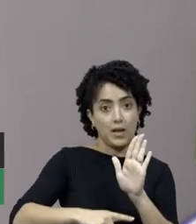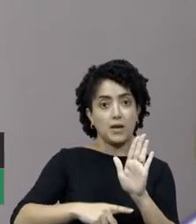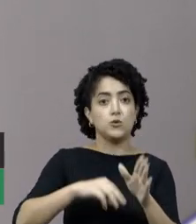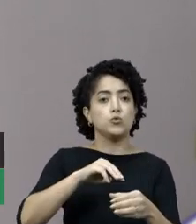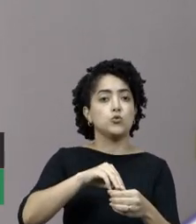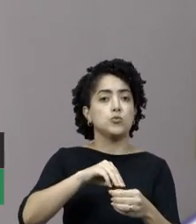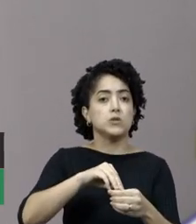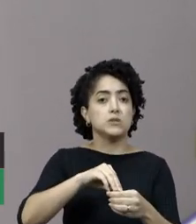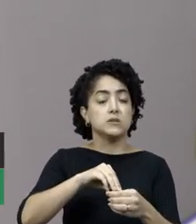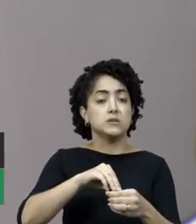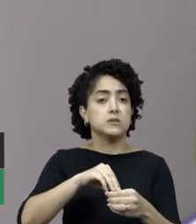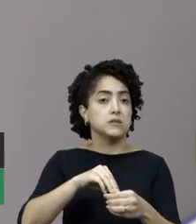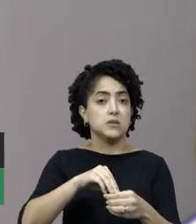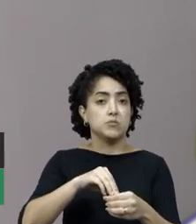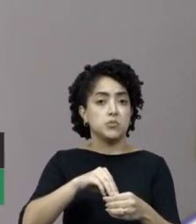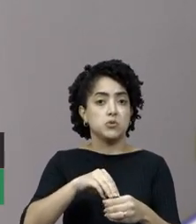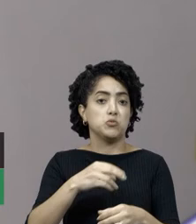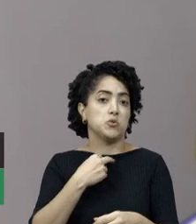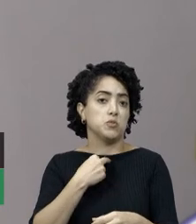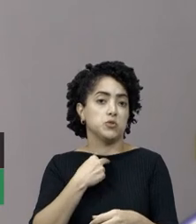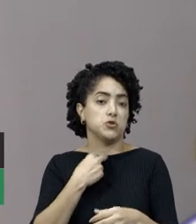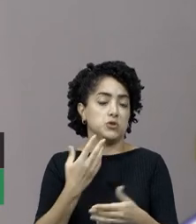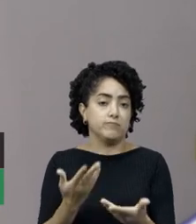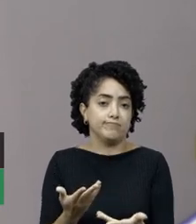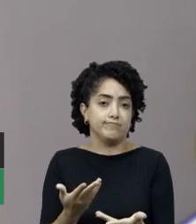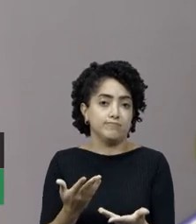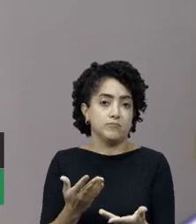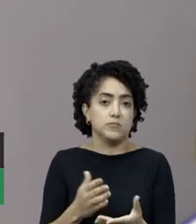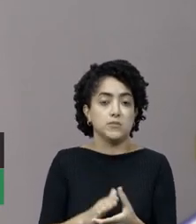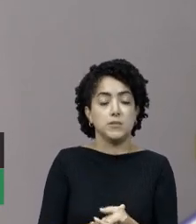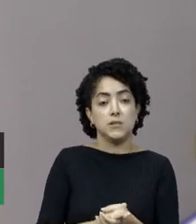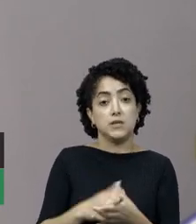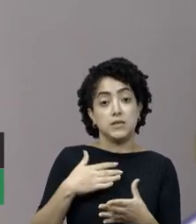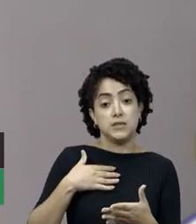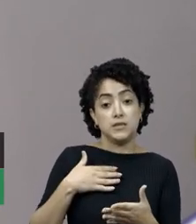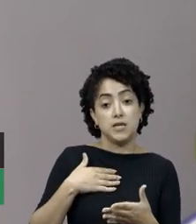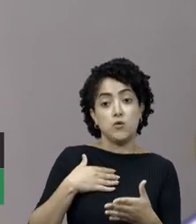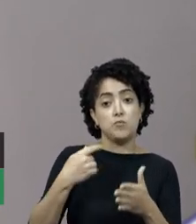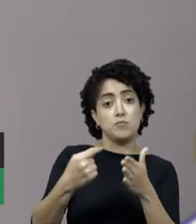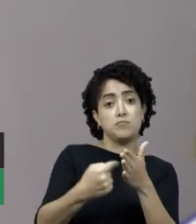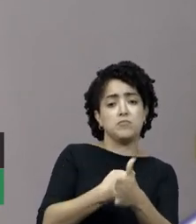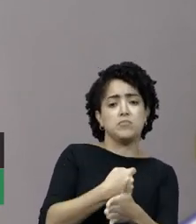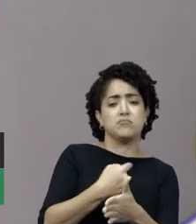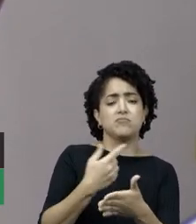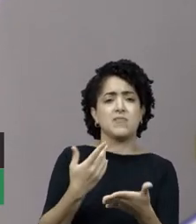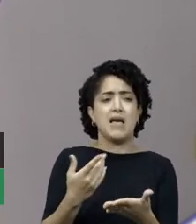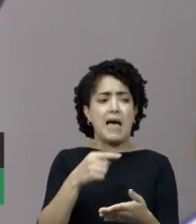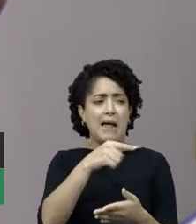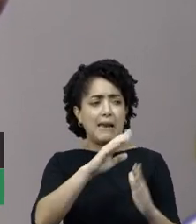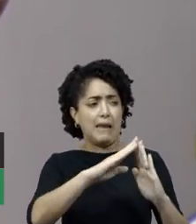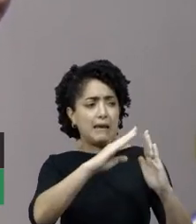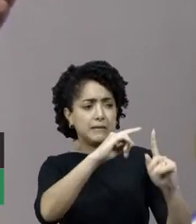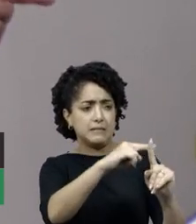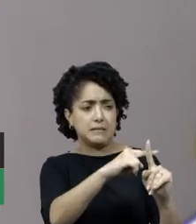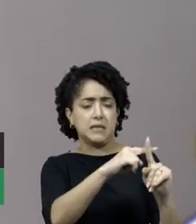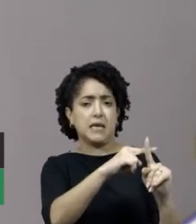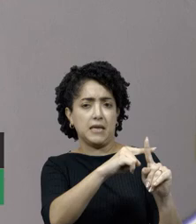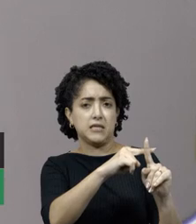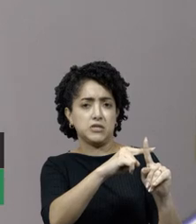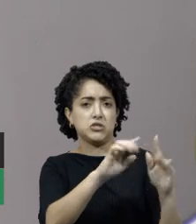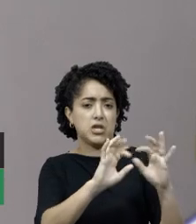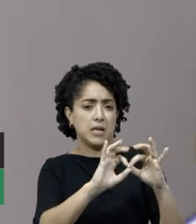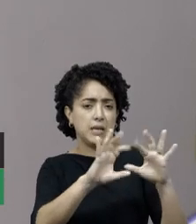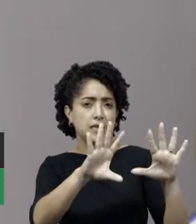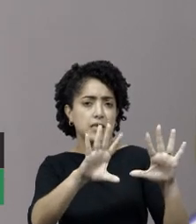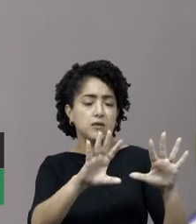não atendia aquele pedido. E eu fui questionado pelo cidadão: pô, para botar uma igreja, o senhor